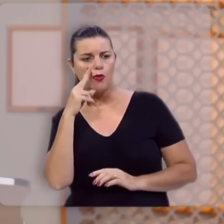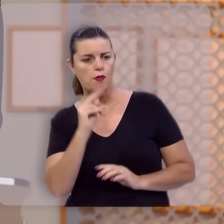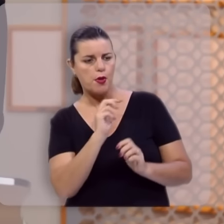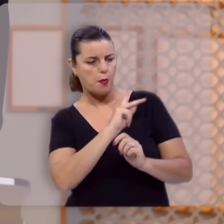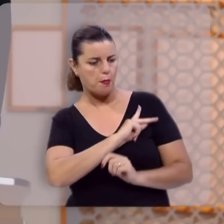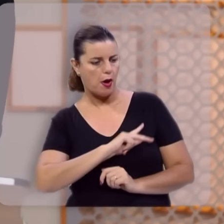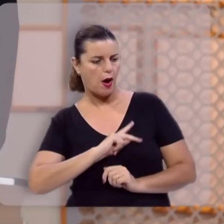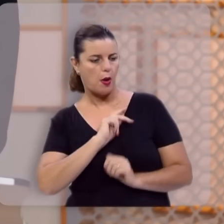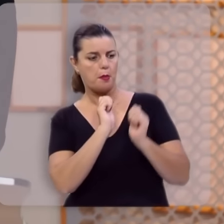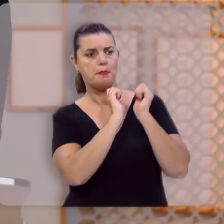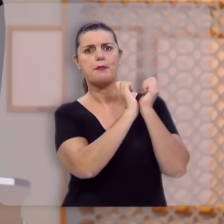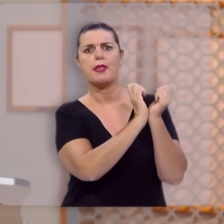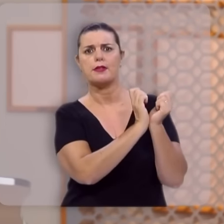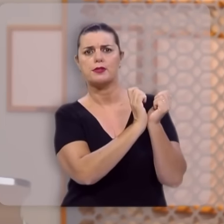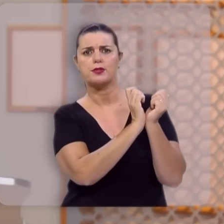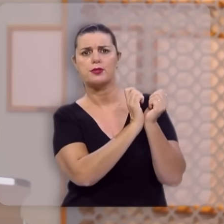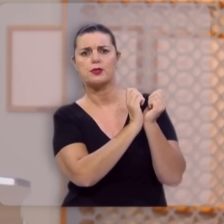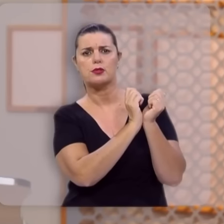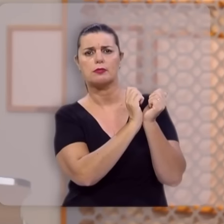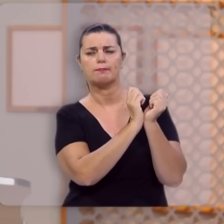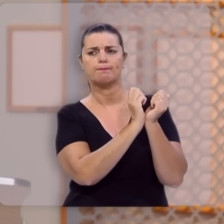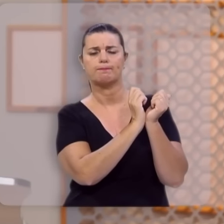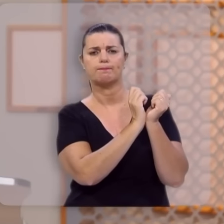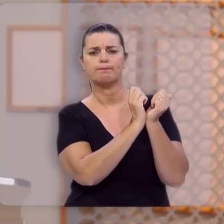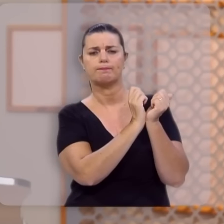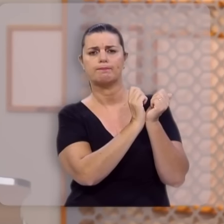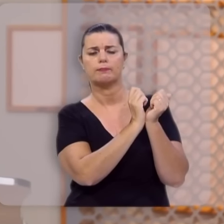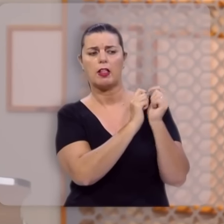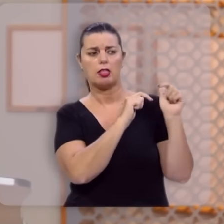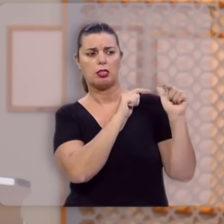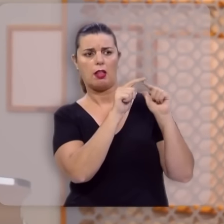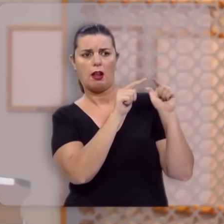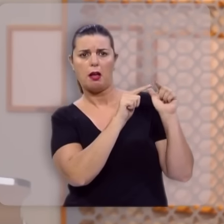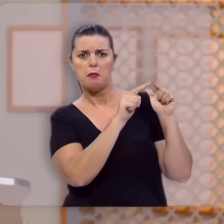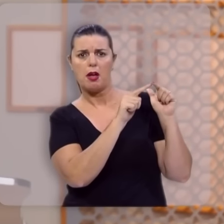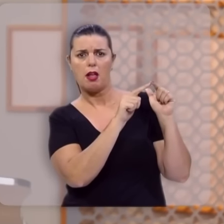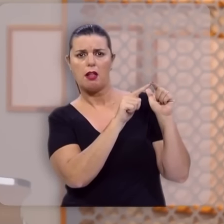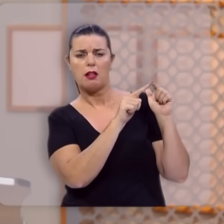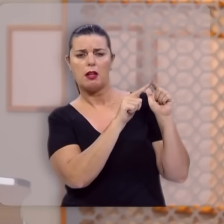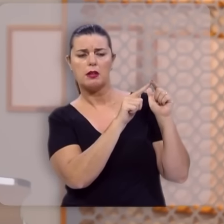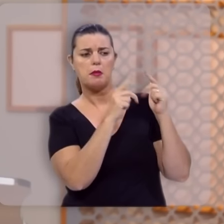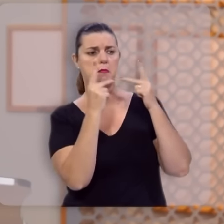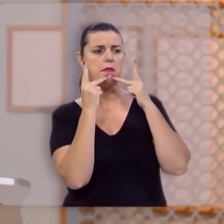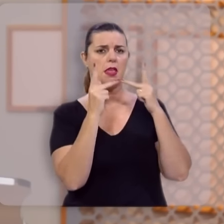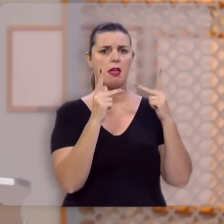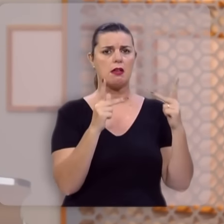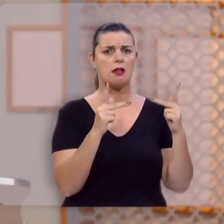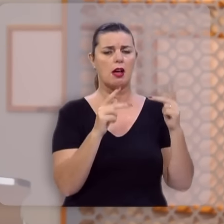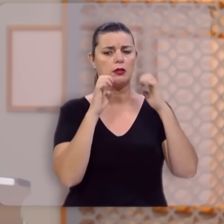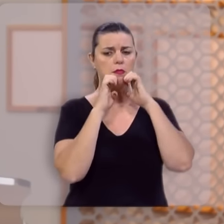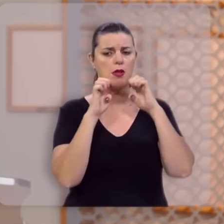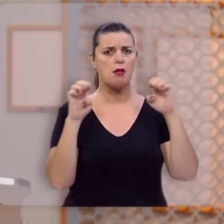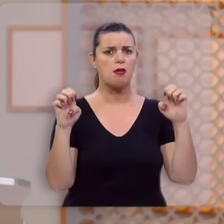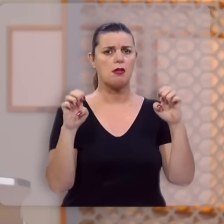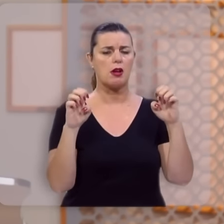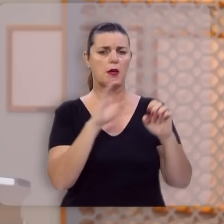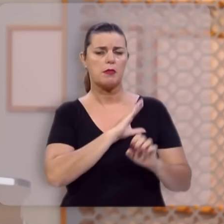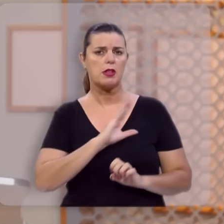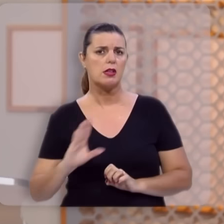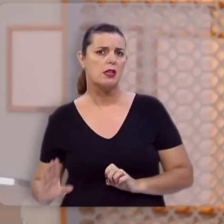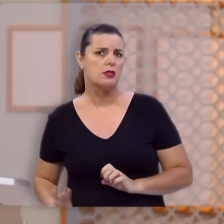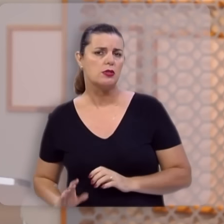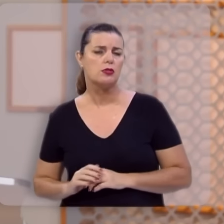Paulo preso, algemado, trabalhando, pregando, proclamando